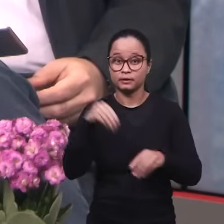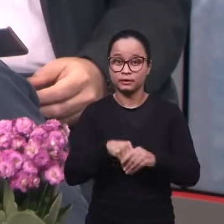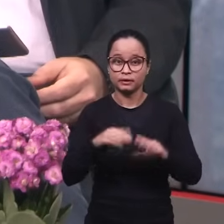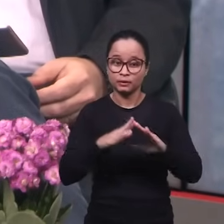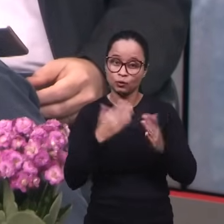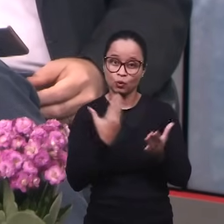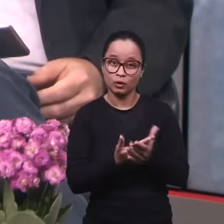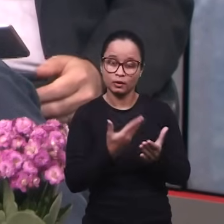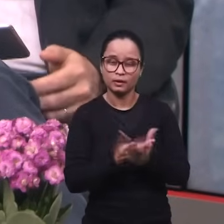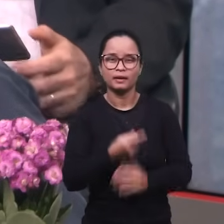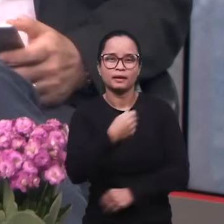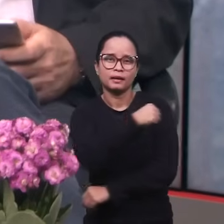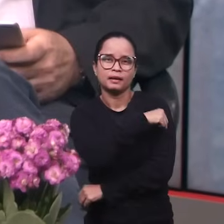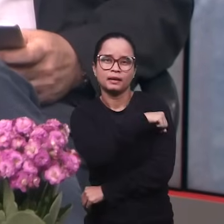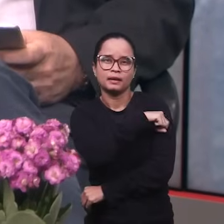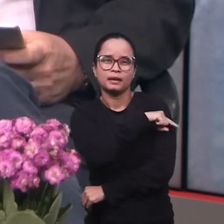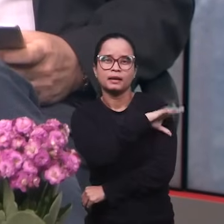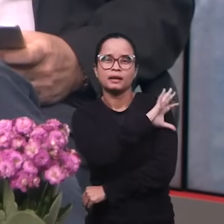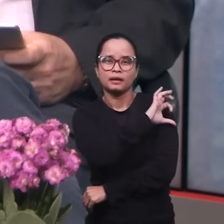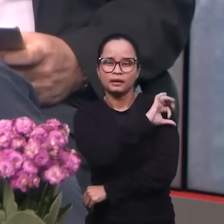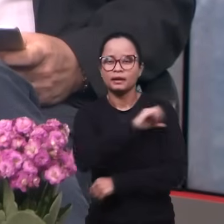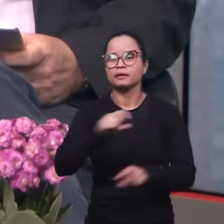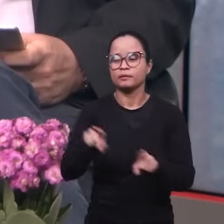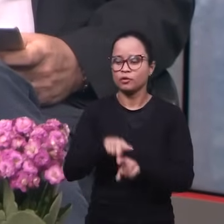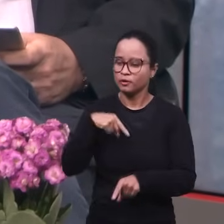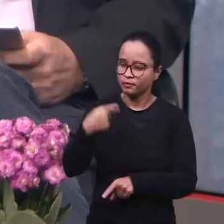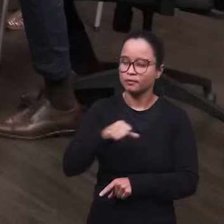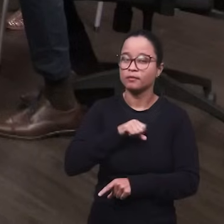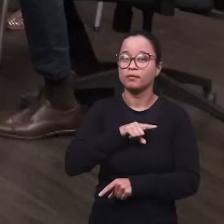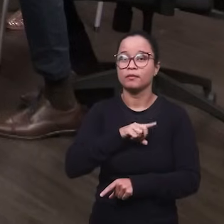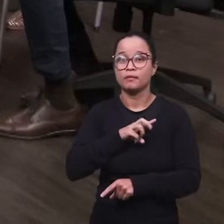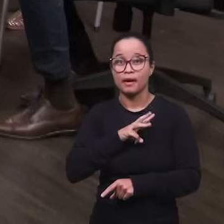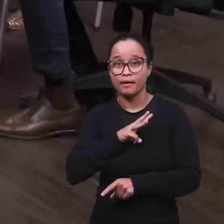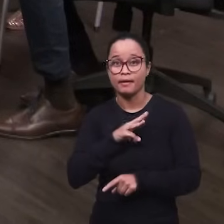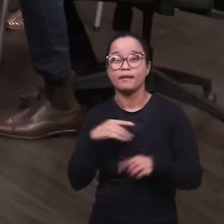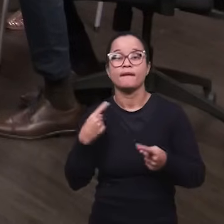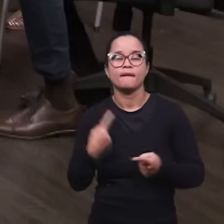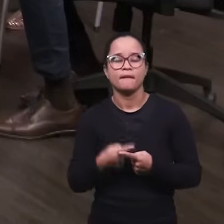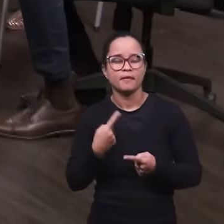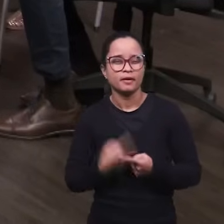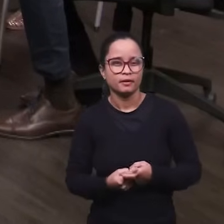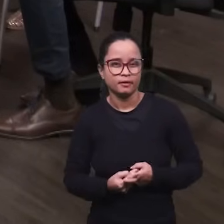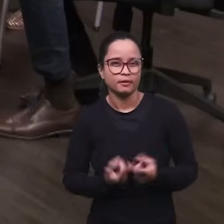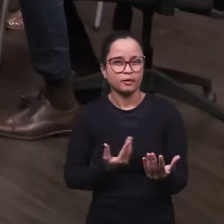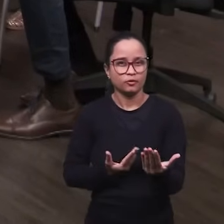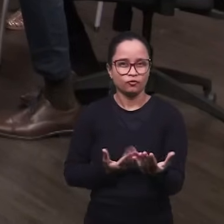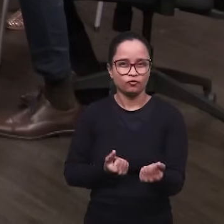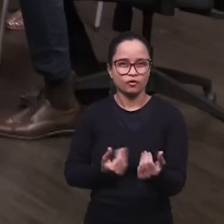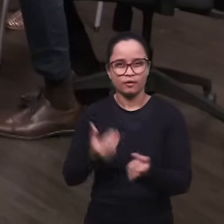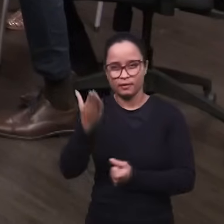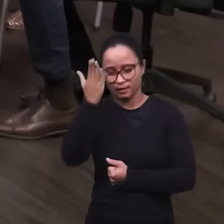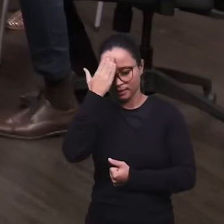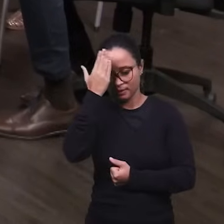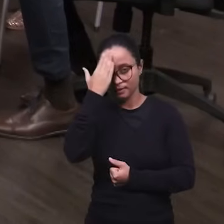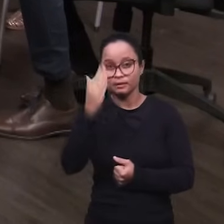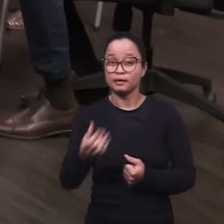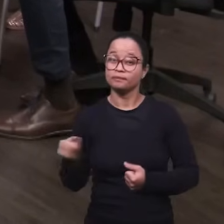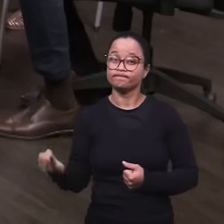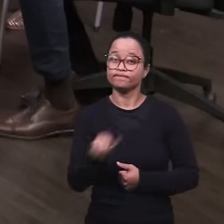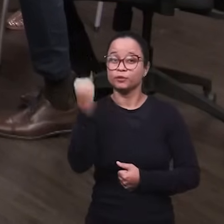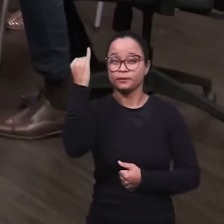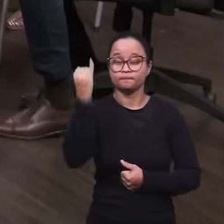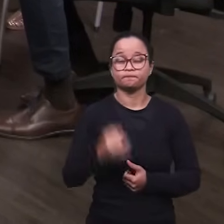escolas. Sabe, lá do ensino fundamental, já introduzir ensino médio, porque para o jovem ter essa consciência da